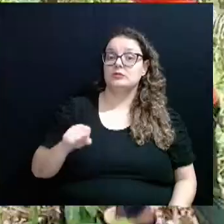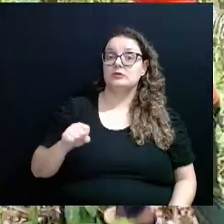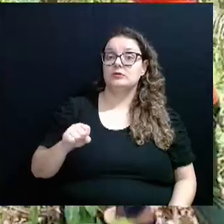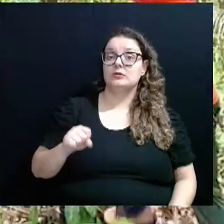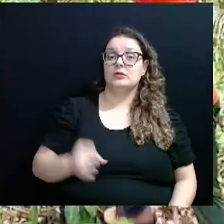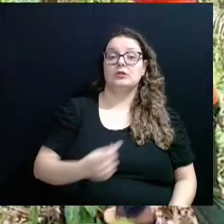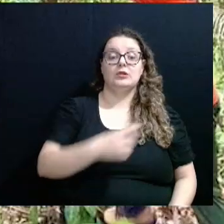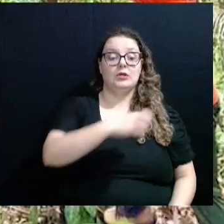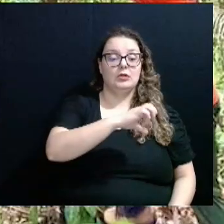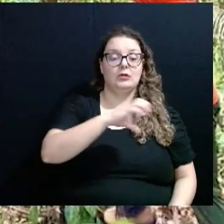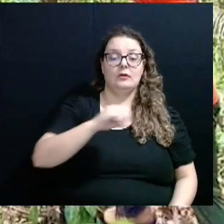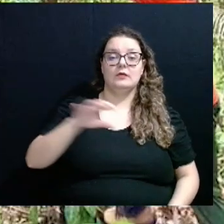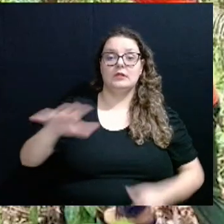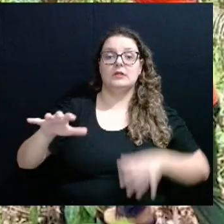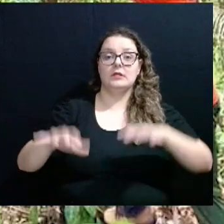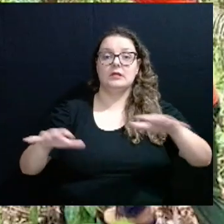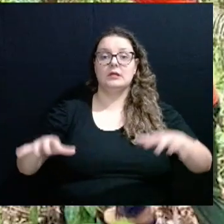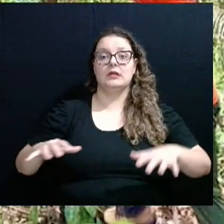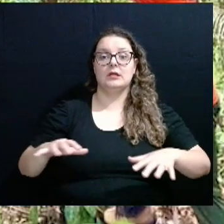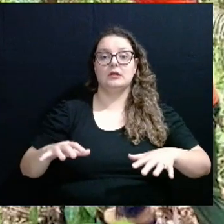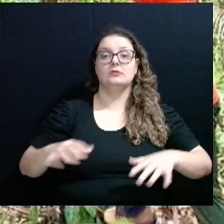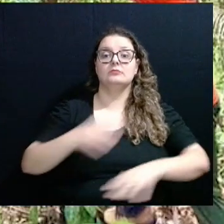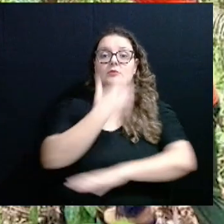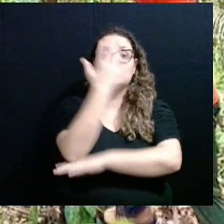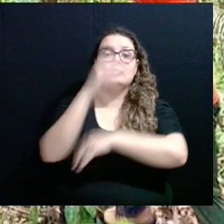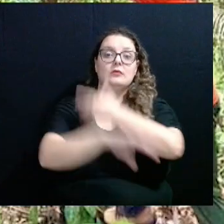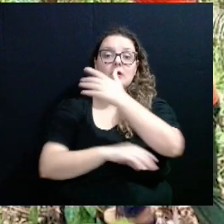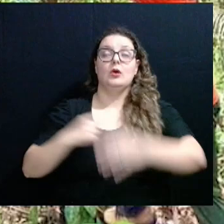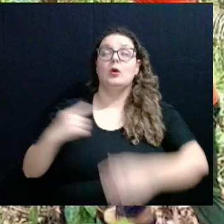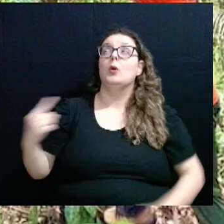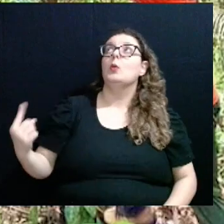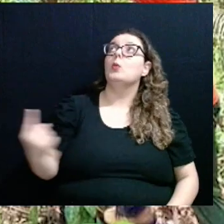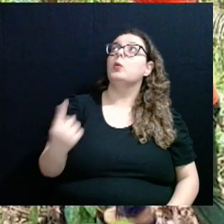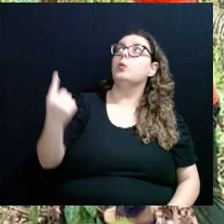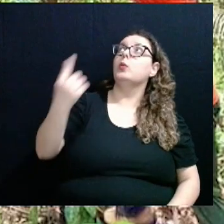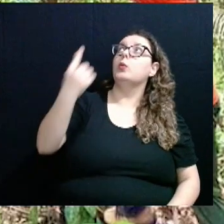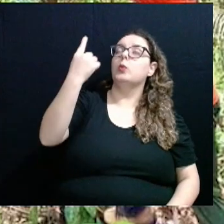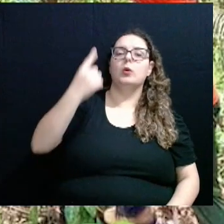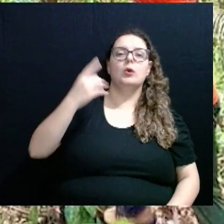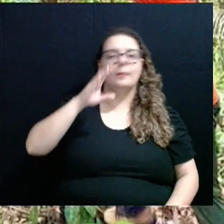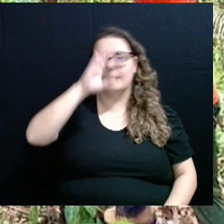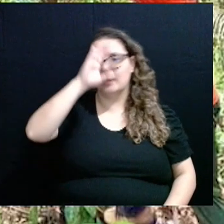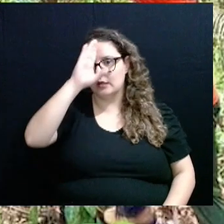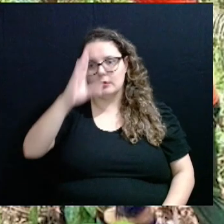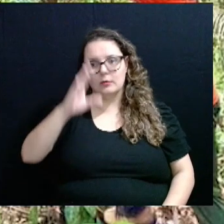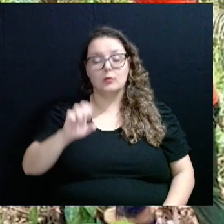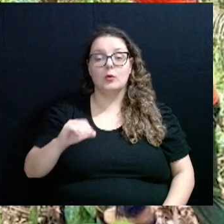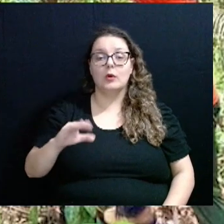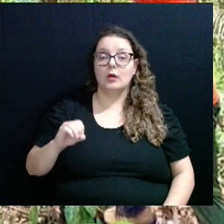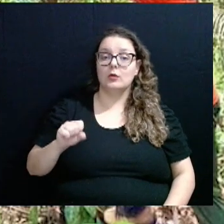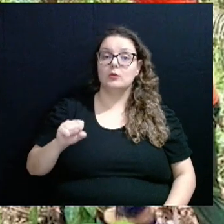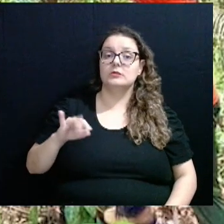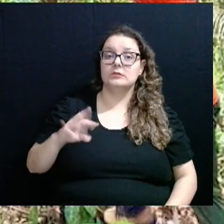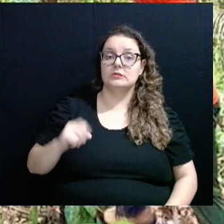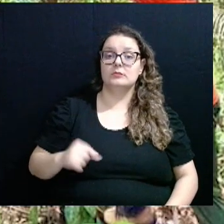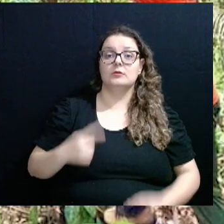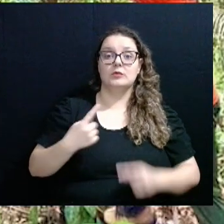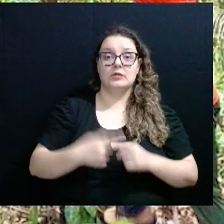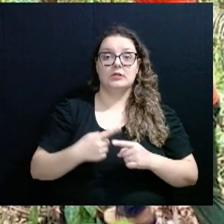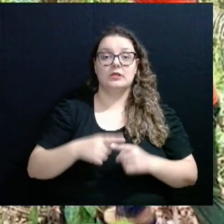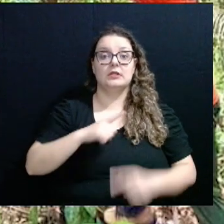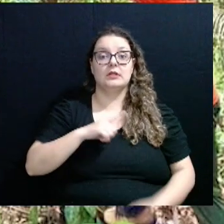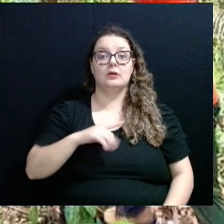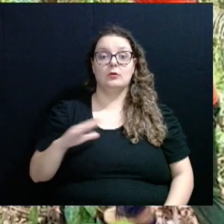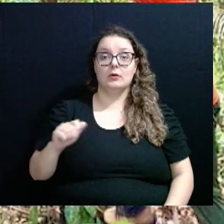floresta. Essas árvores gigantes são cruciais para o ecossistema, pois armazenam carbono, mantêm o equilíbrio